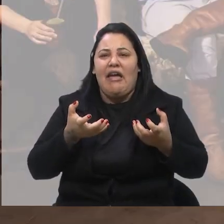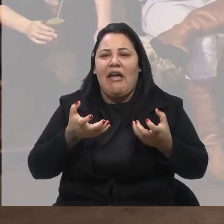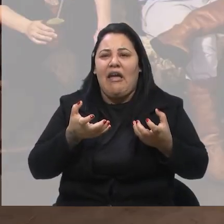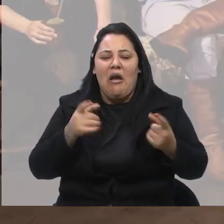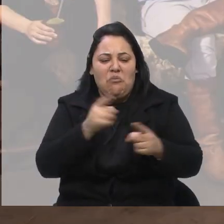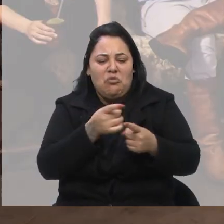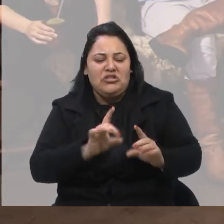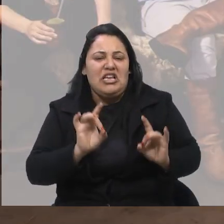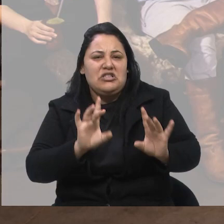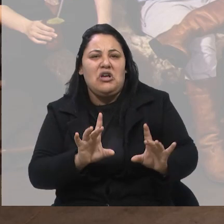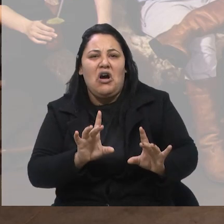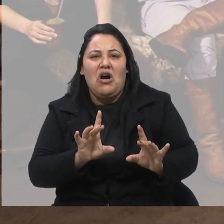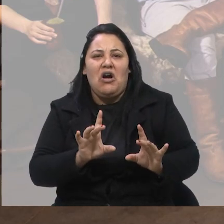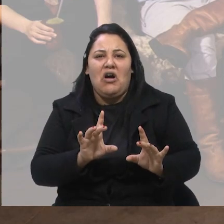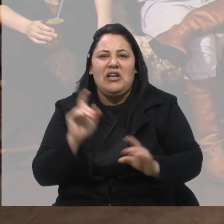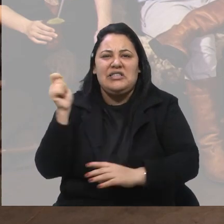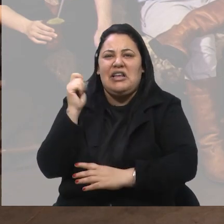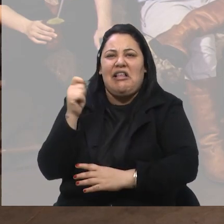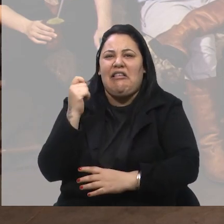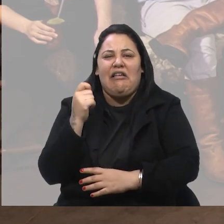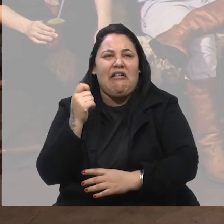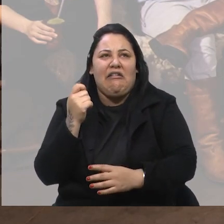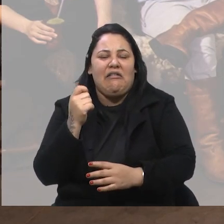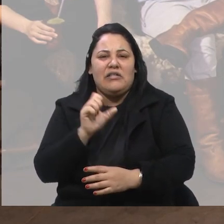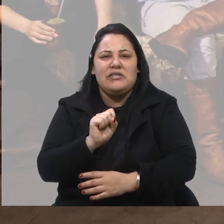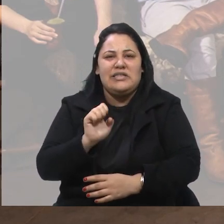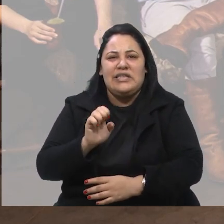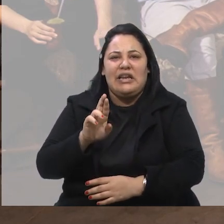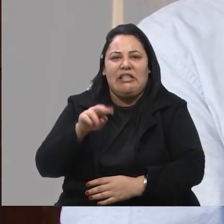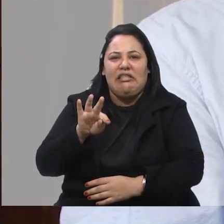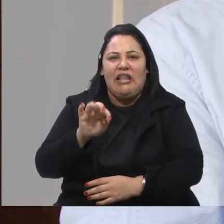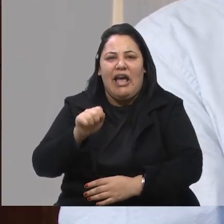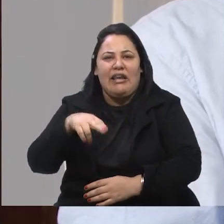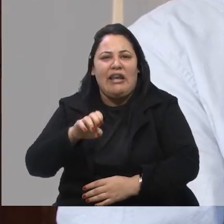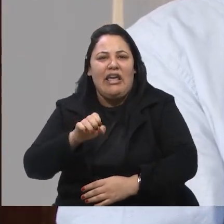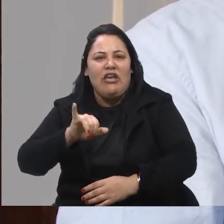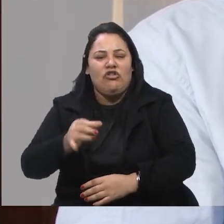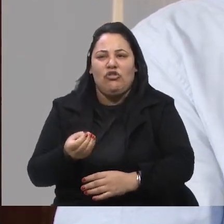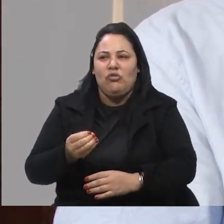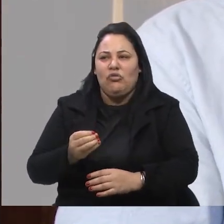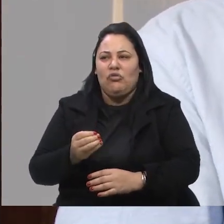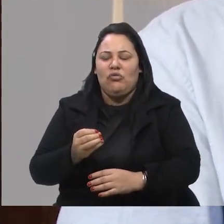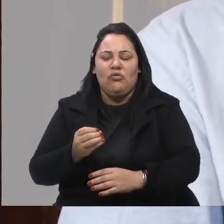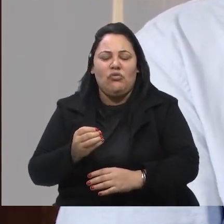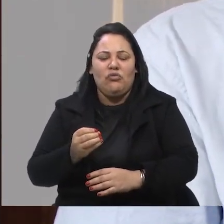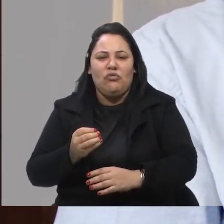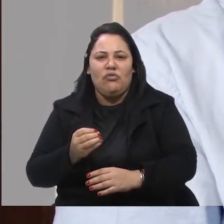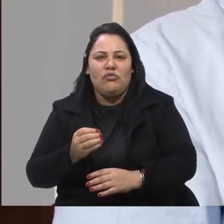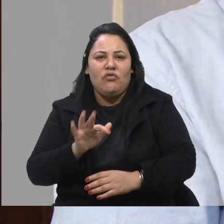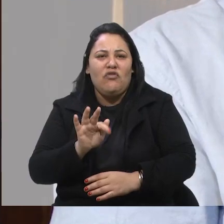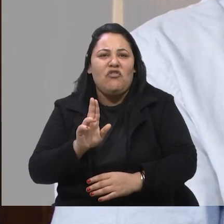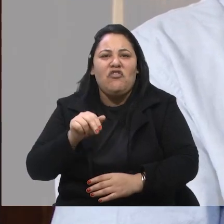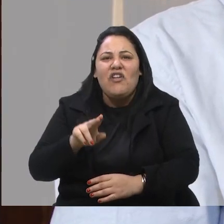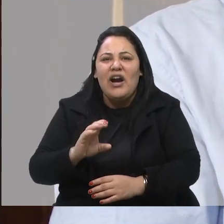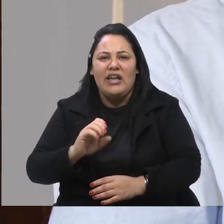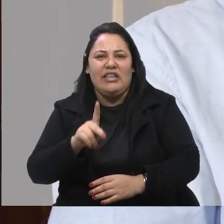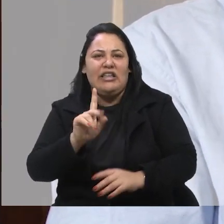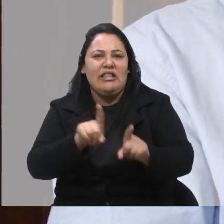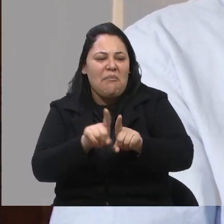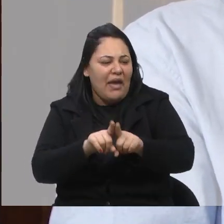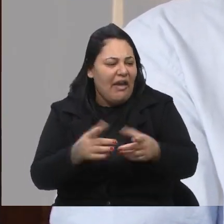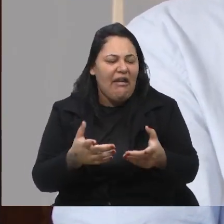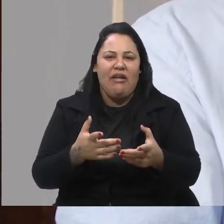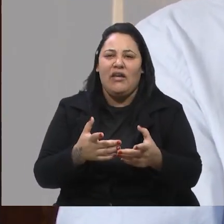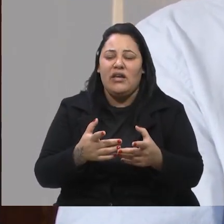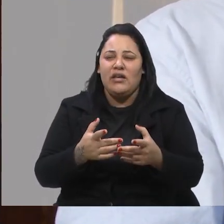isso é apresentado para eles, né? Então, assim, a gente precisaria se ter um movimento